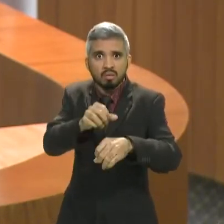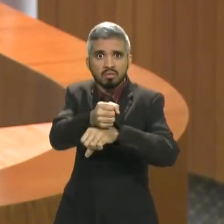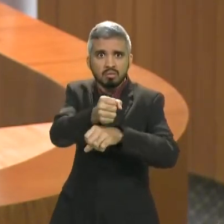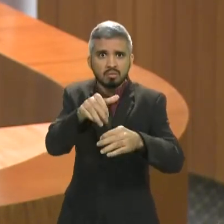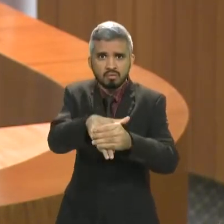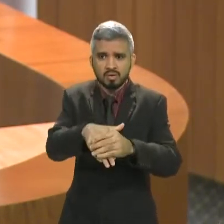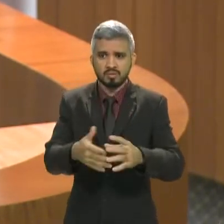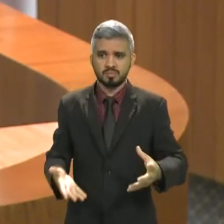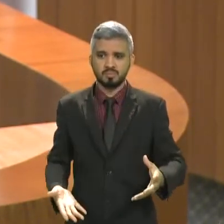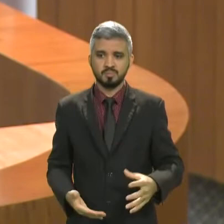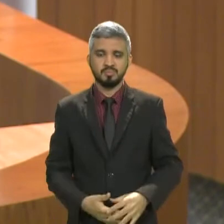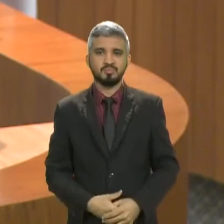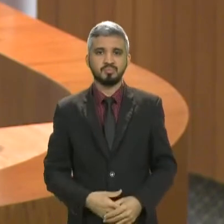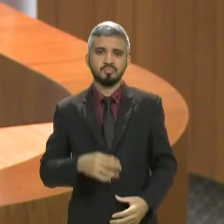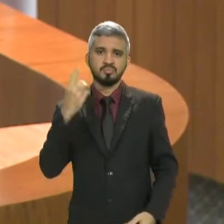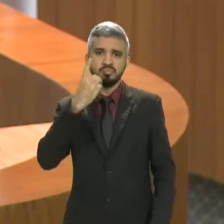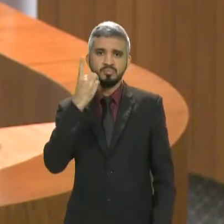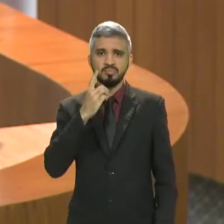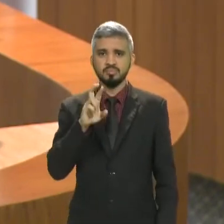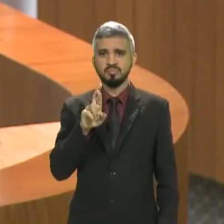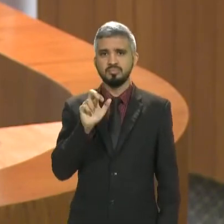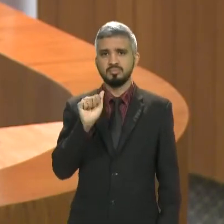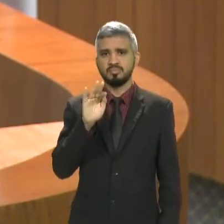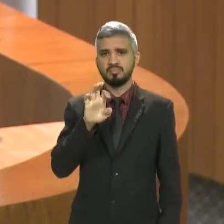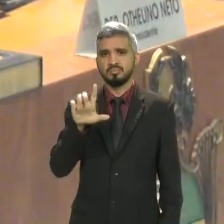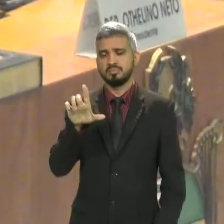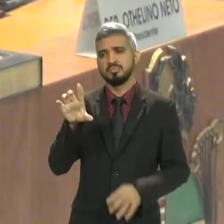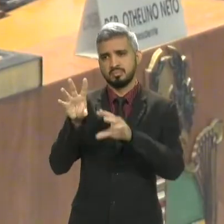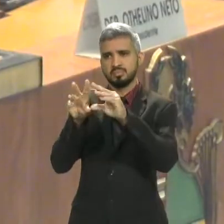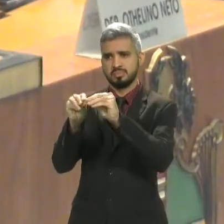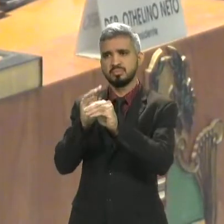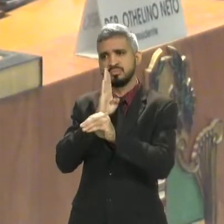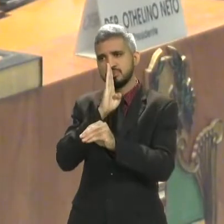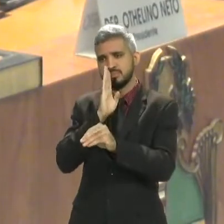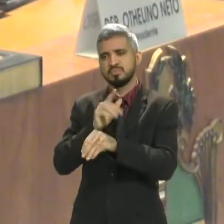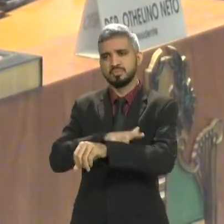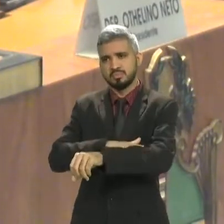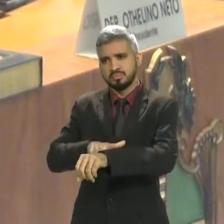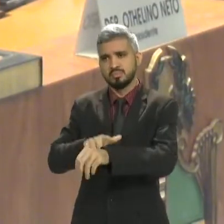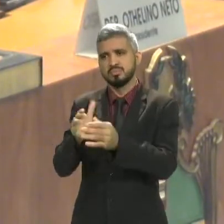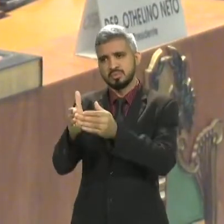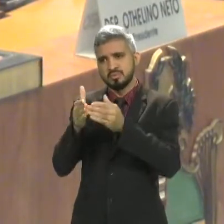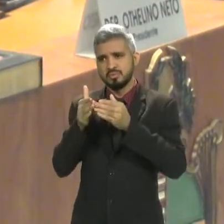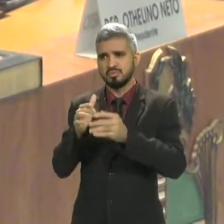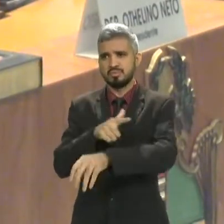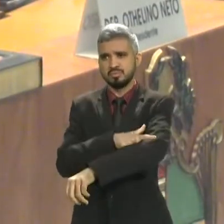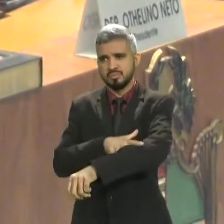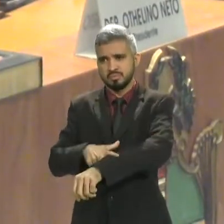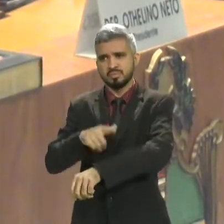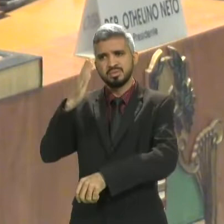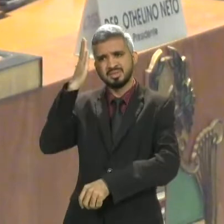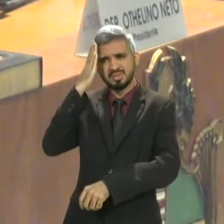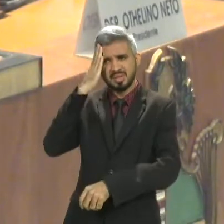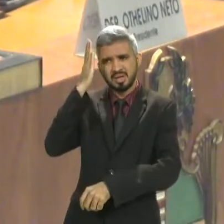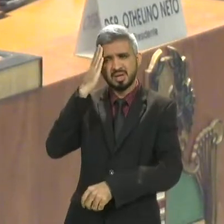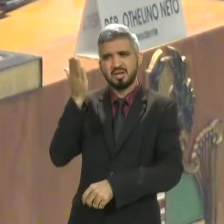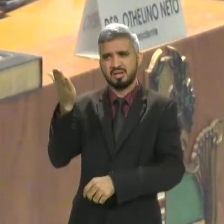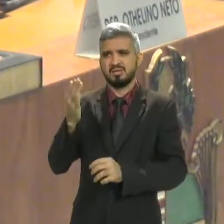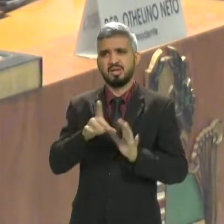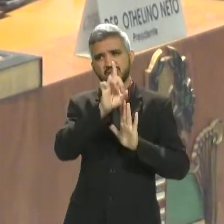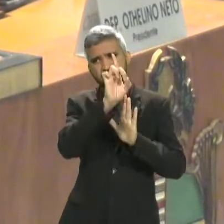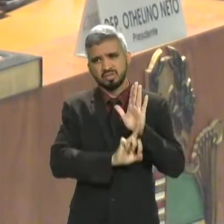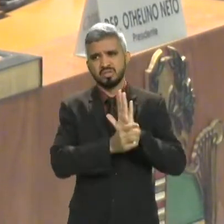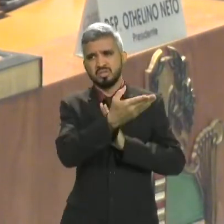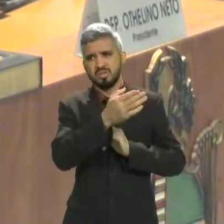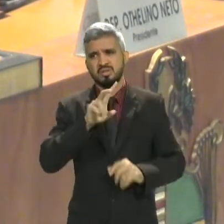eu não passei a palavra. Deputado Rafael, por gentileza, Vossa Excelência é um líder educado, conhecedor do regimento, garanta a fala do